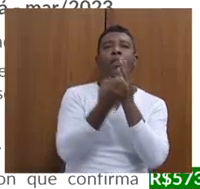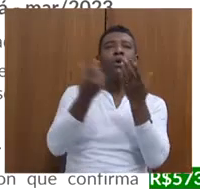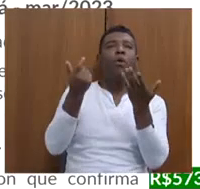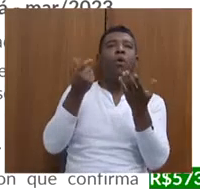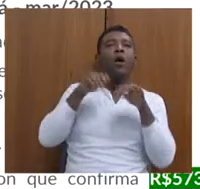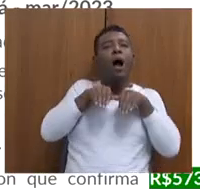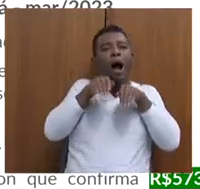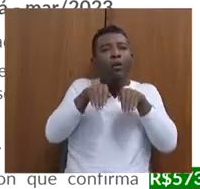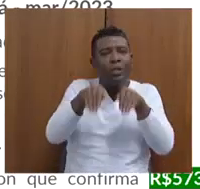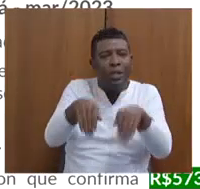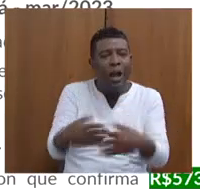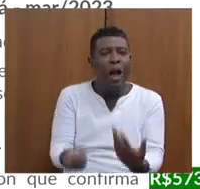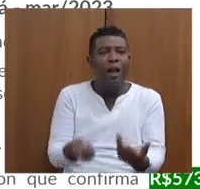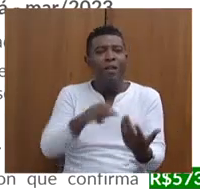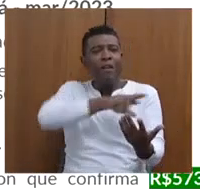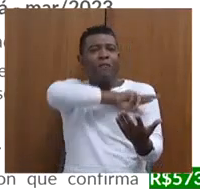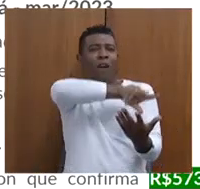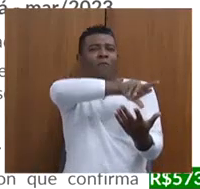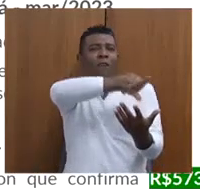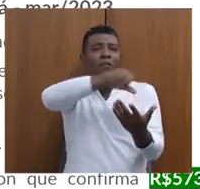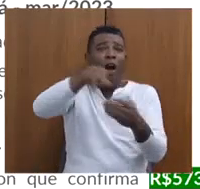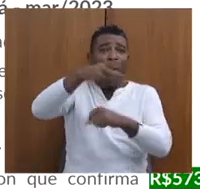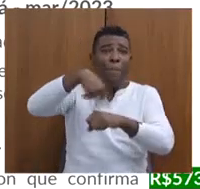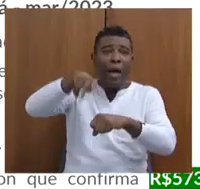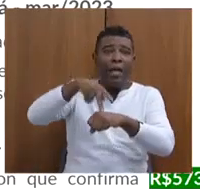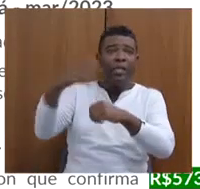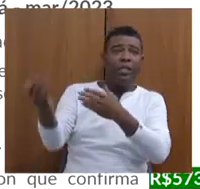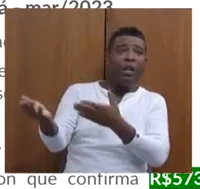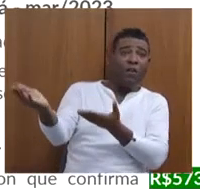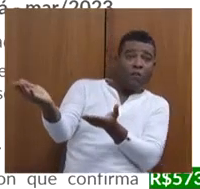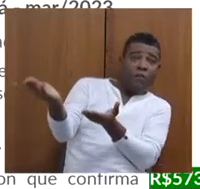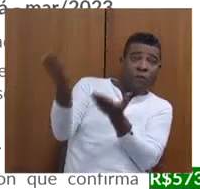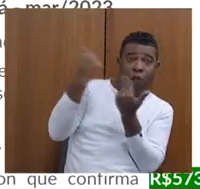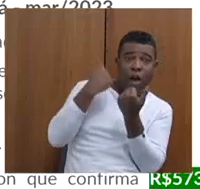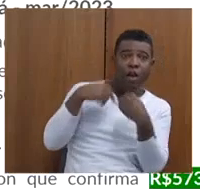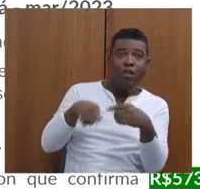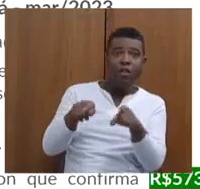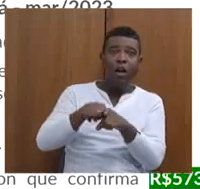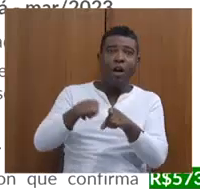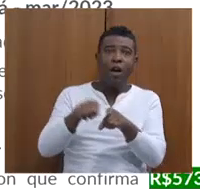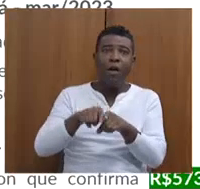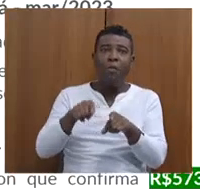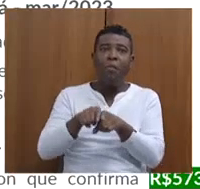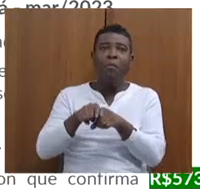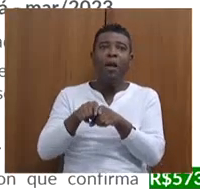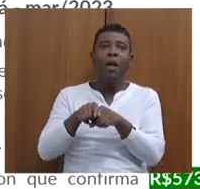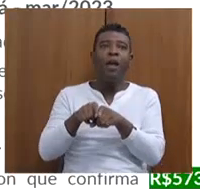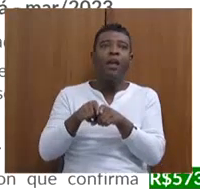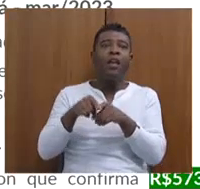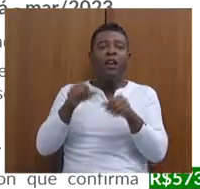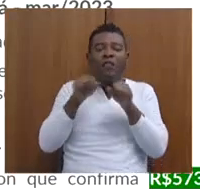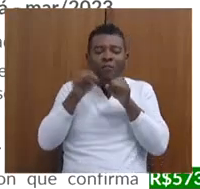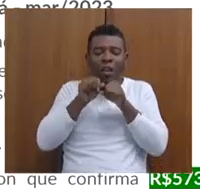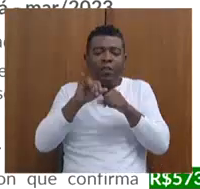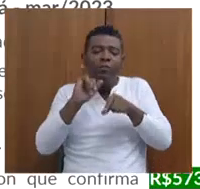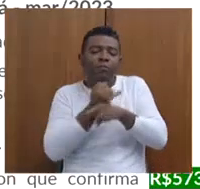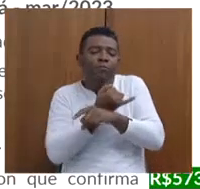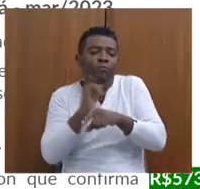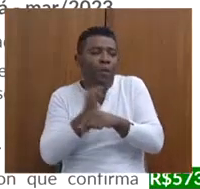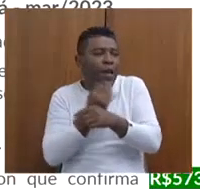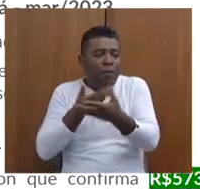embaixadores do grupo da América Latina e do Caribe fizemos vários instrumentos de cooperação internacional